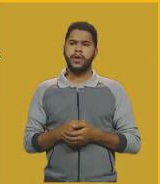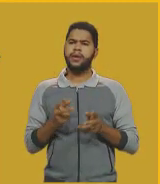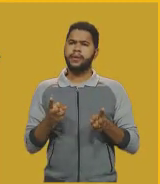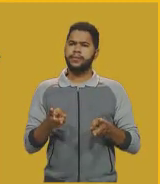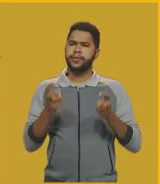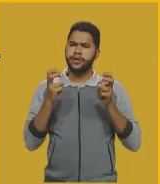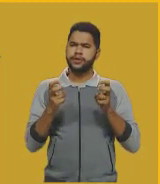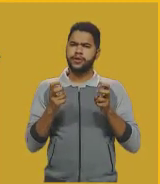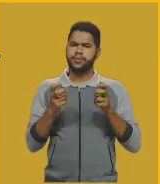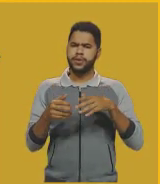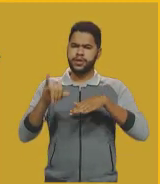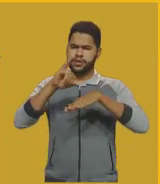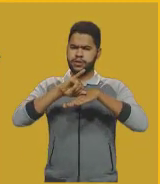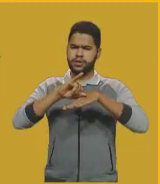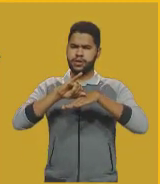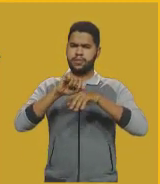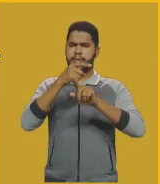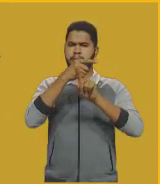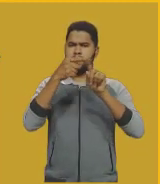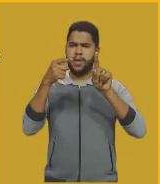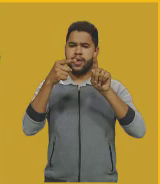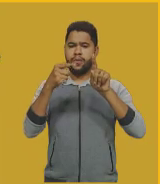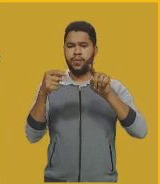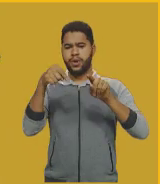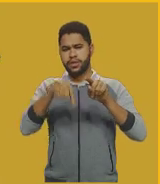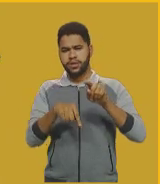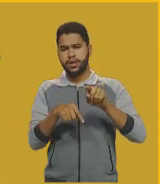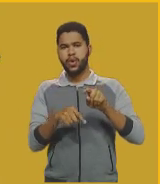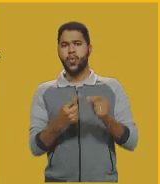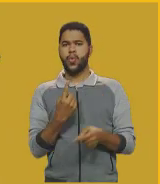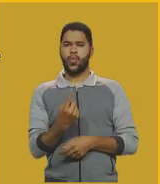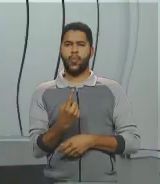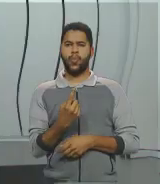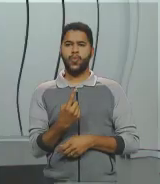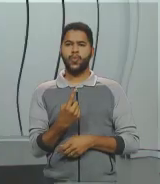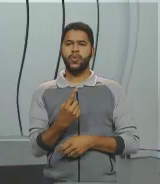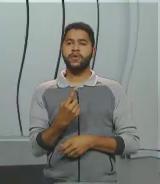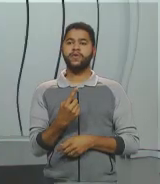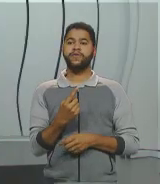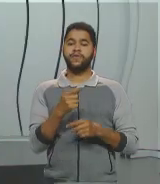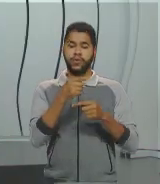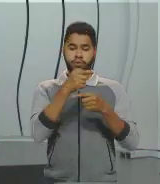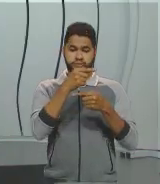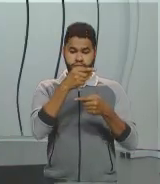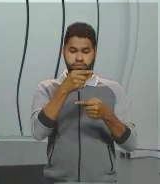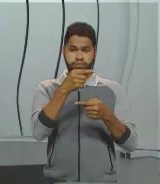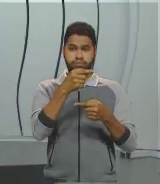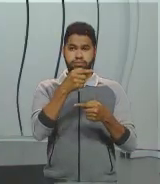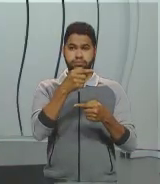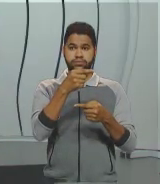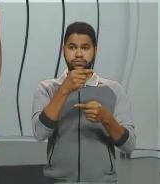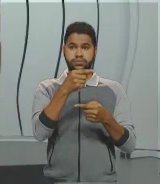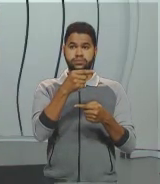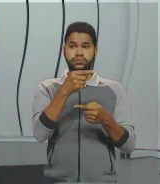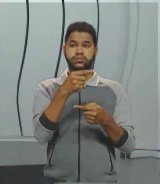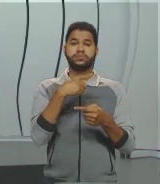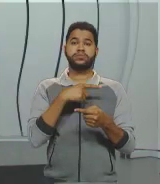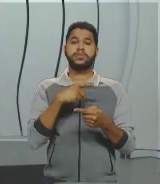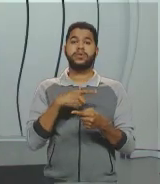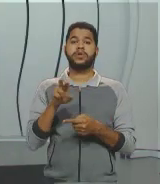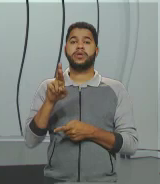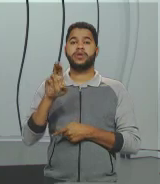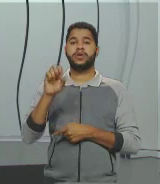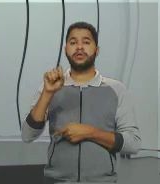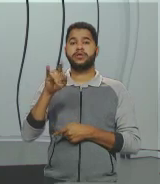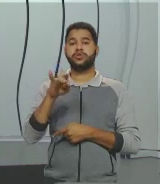que em cima passa meio ampere, embaixo passa 1 ampere. Então, eles vão se encontrar no ponto e vai passar pelo resistor de